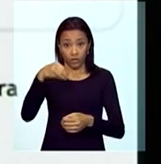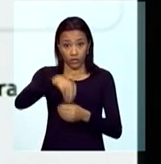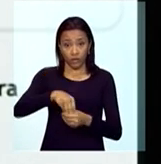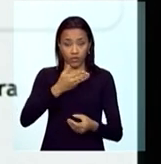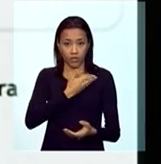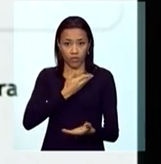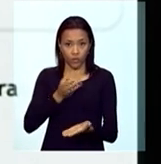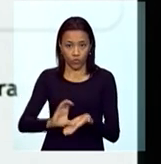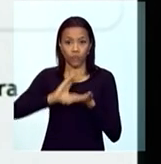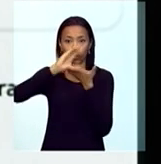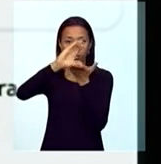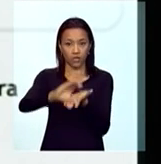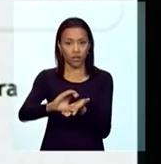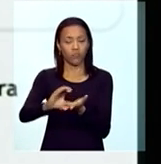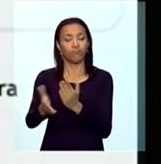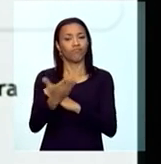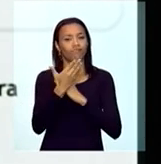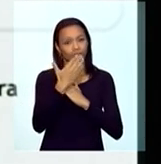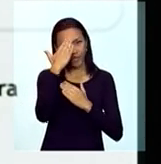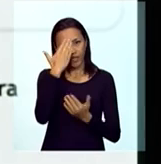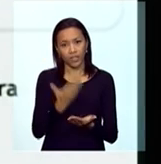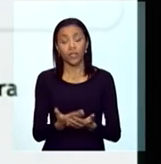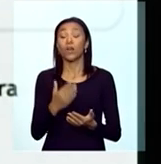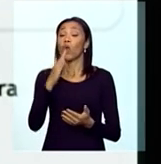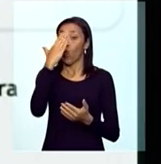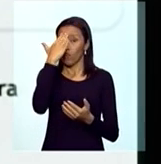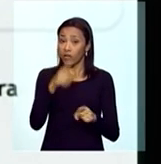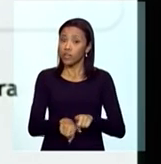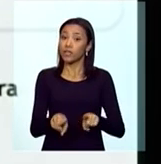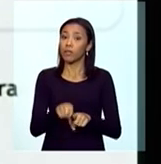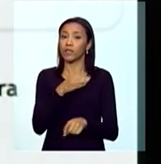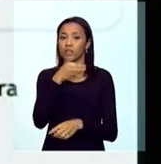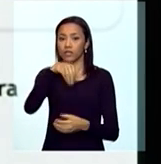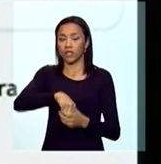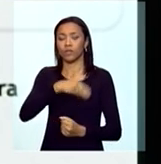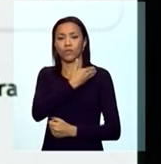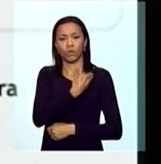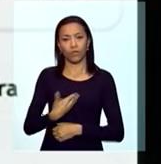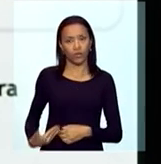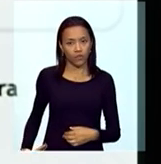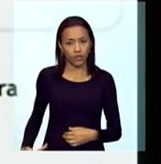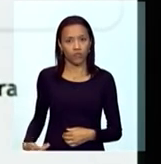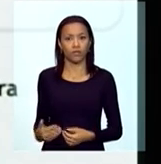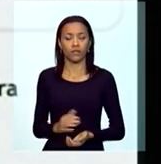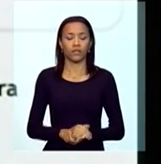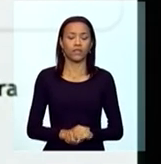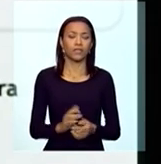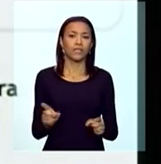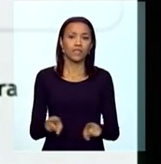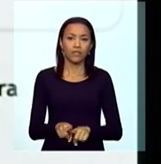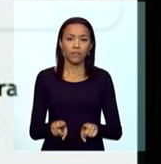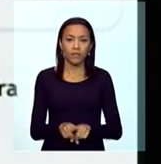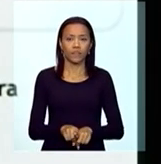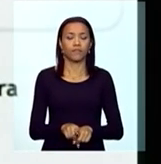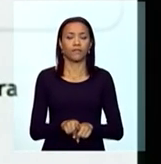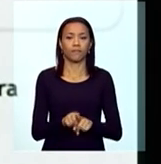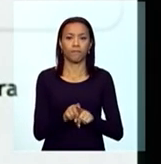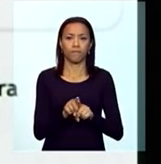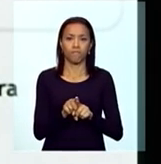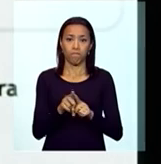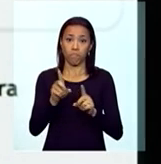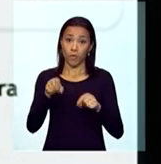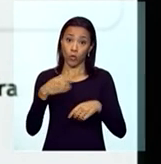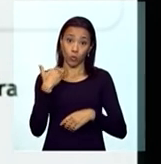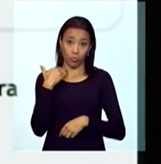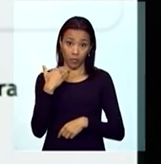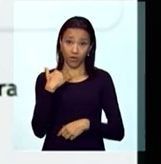é confiança no governo e é confiança, sobretudo, na rede do banco, que vai